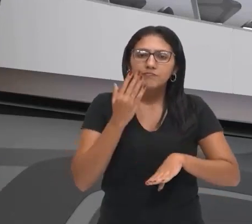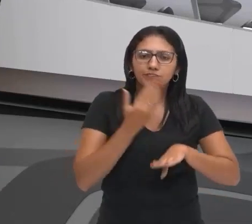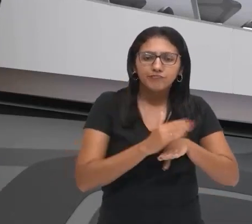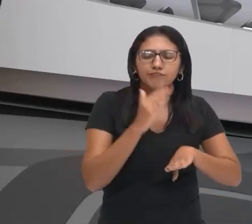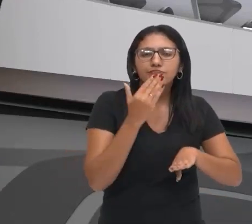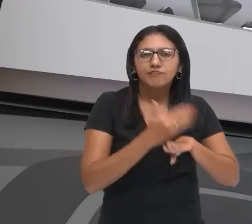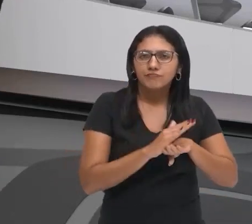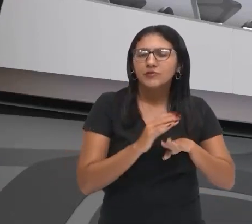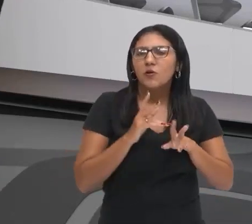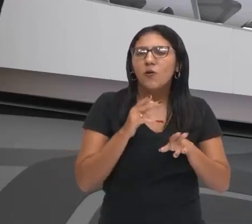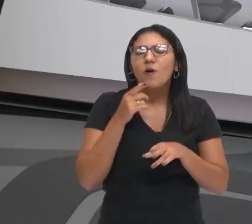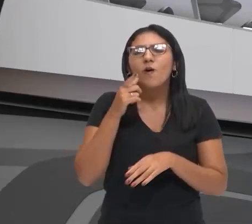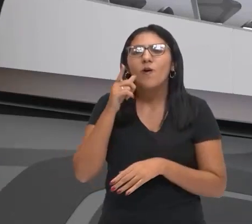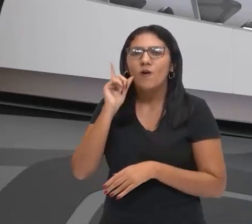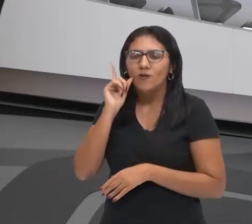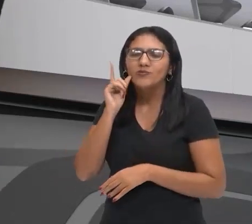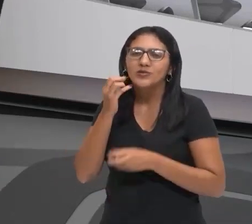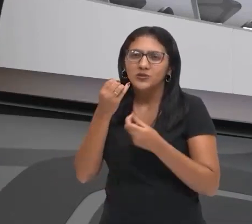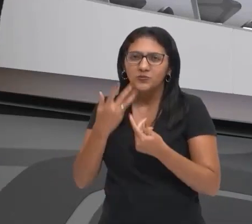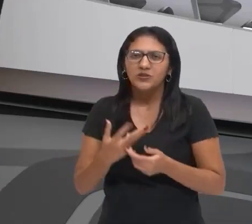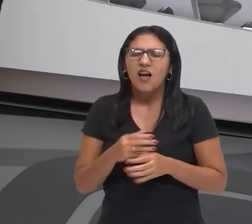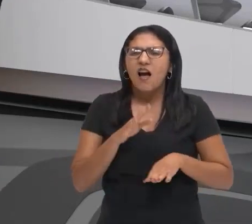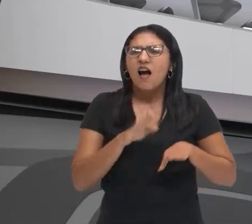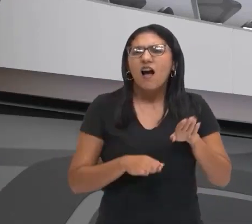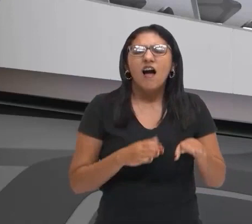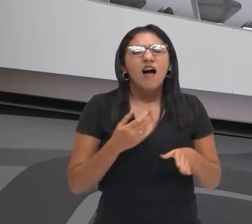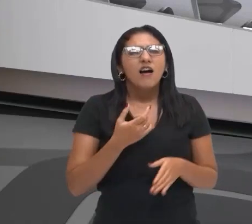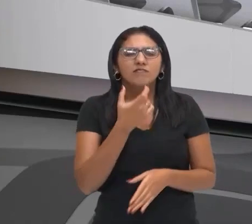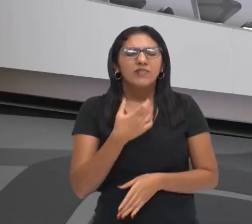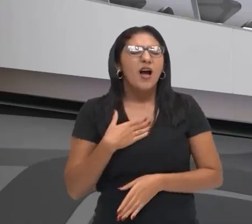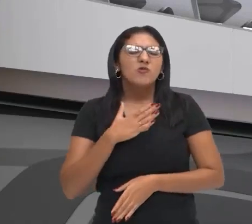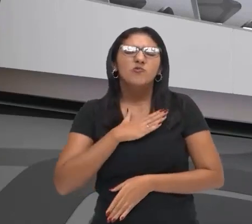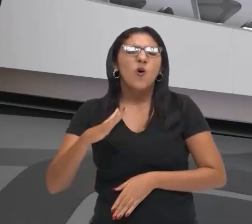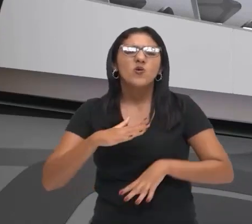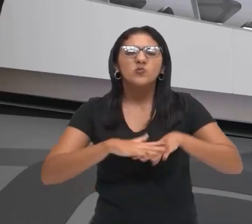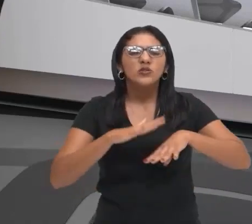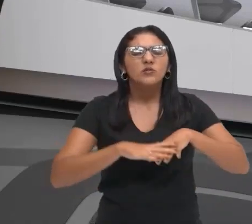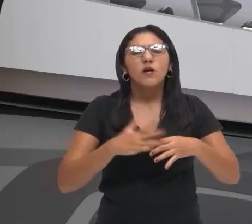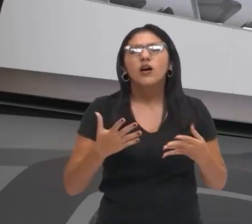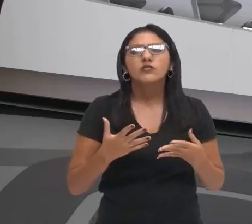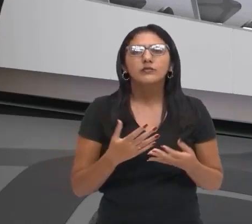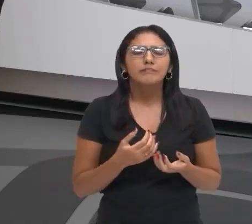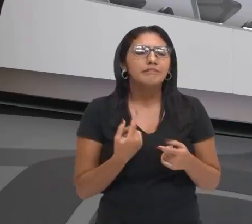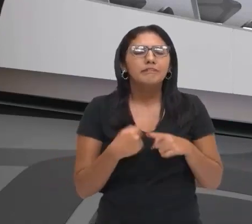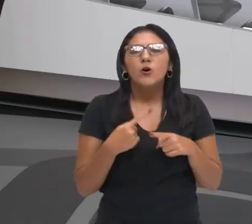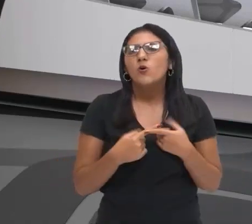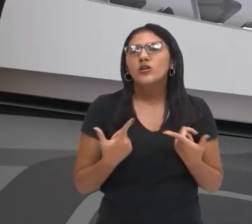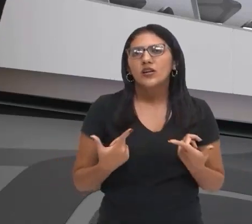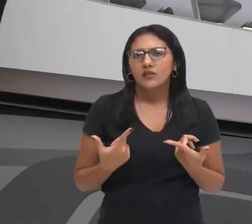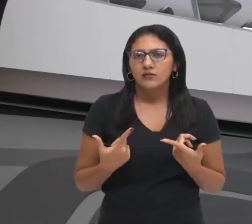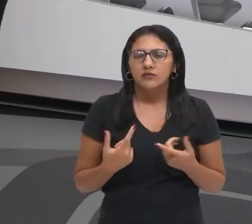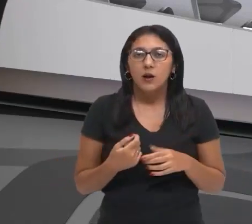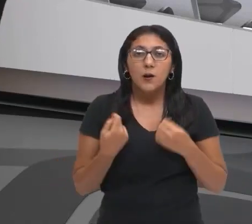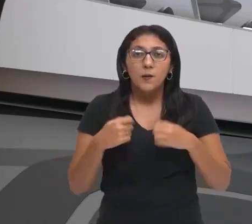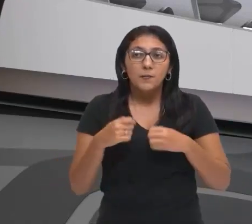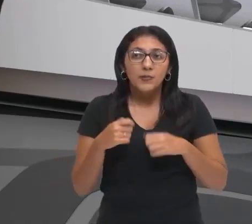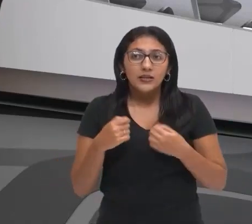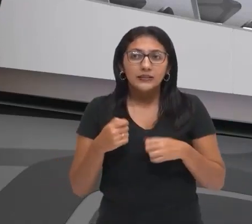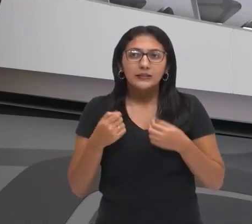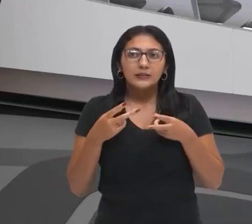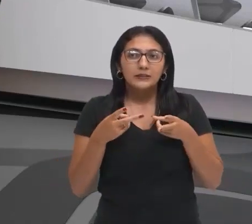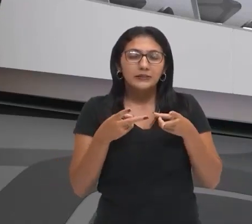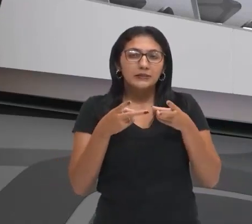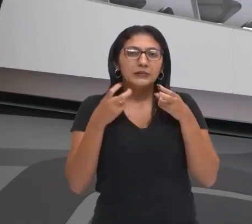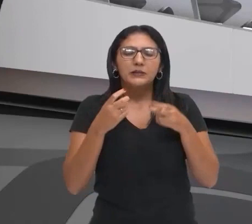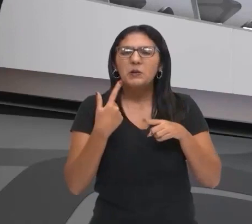nós falamos ontem. Às vezes as pessoas dizem, eu não gosto de matemática. Mas por que eu não gosto de matemática? Eu tenho que descobrir por que eu não